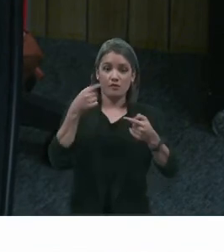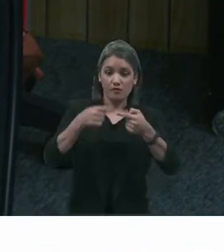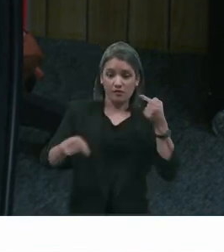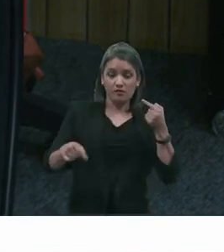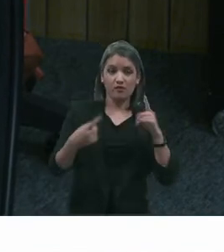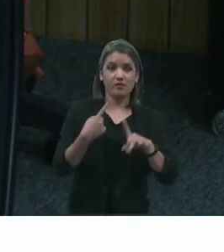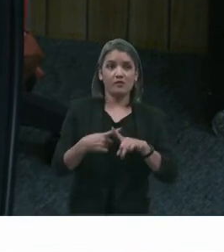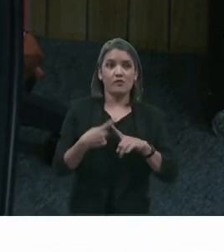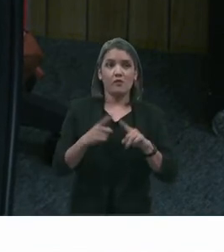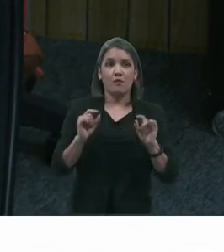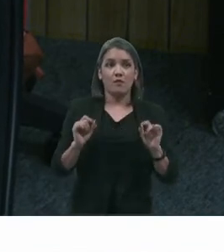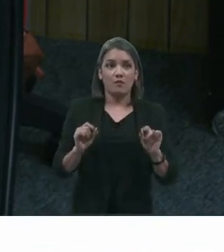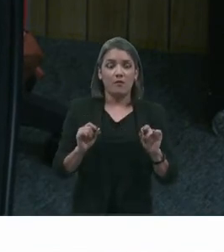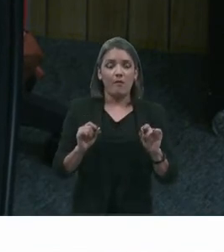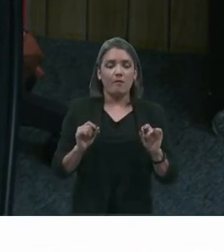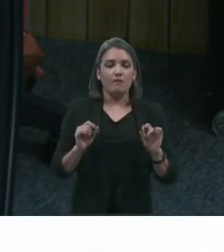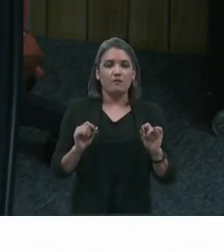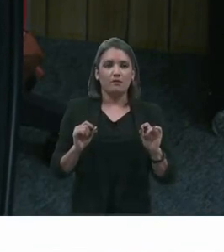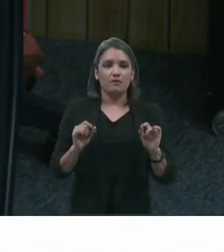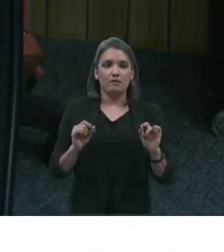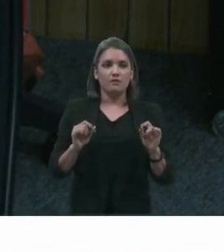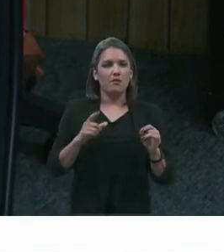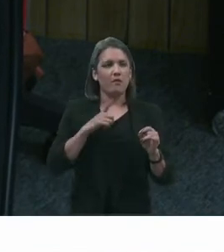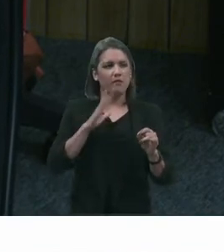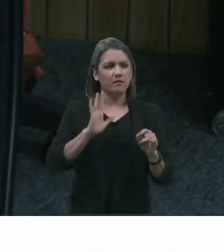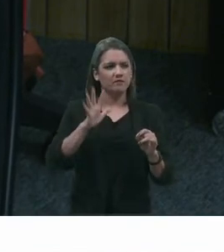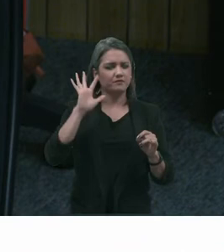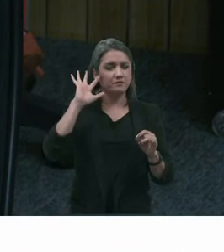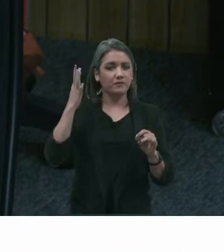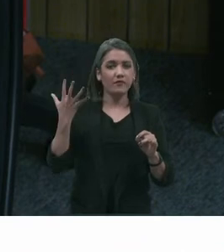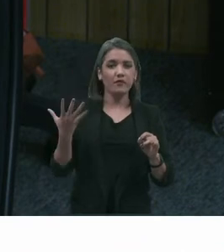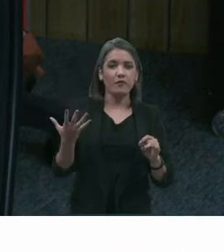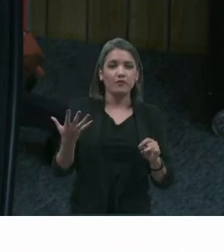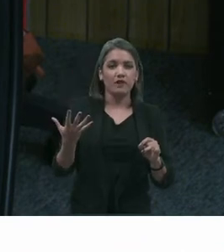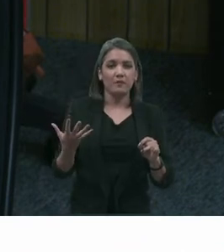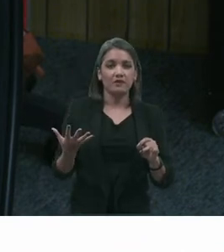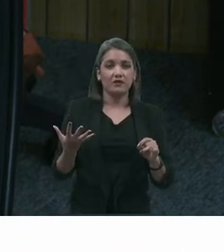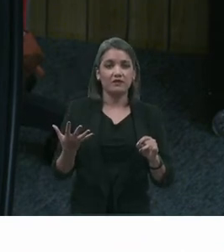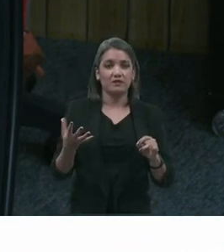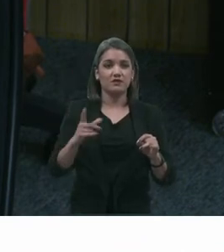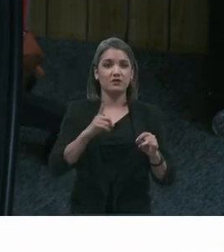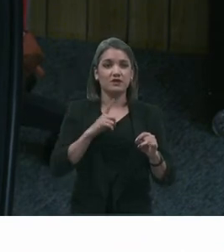engano, eu acho que nós temos precedente aqui do CNJ em que,